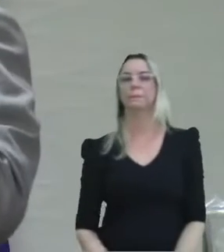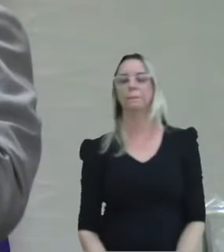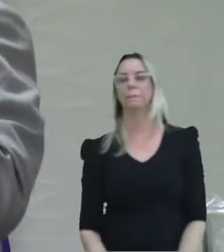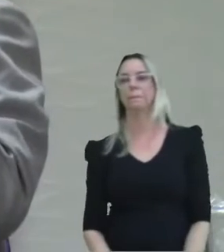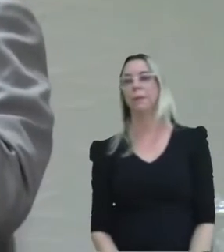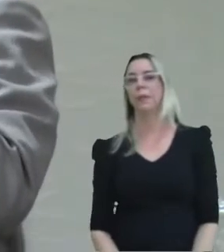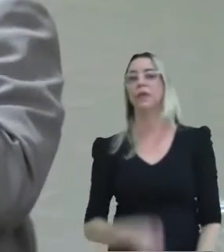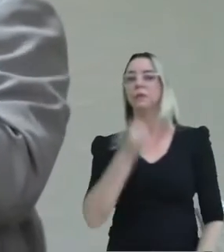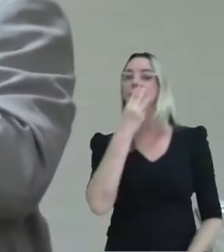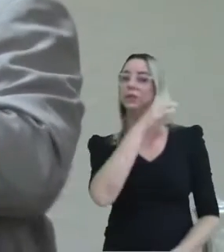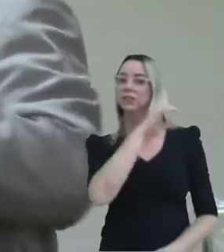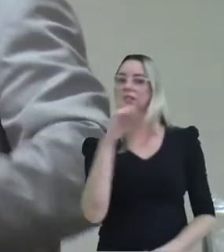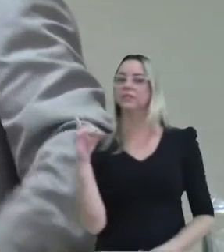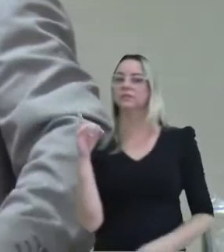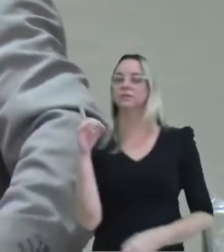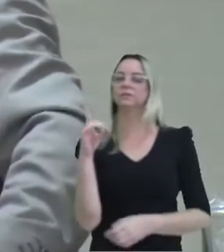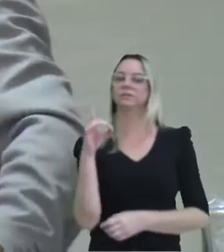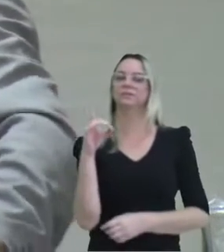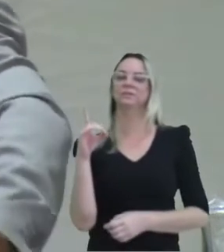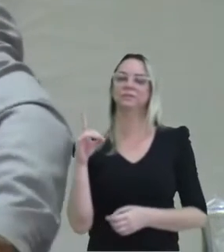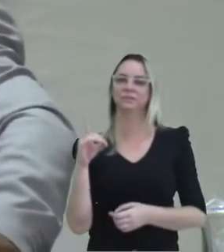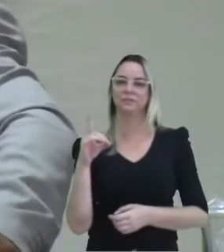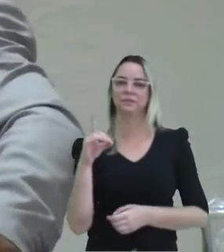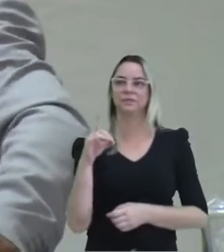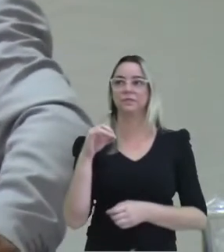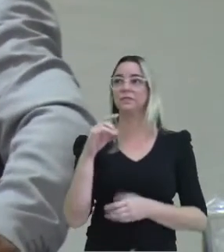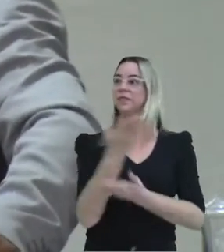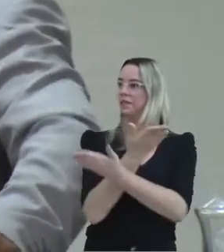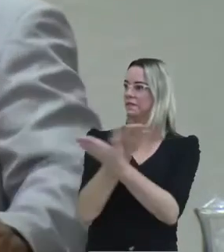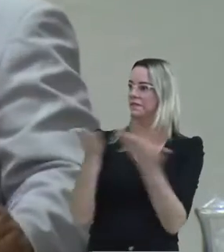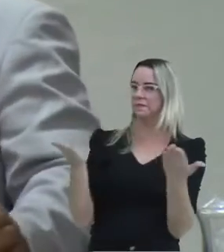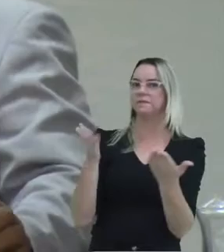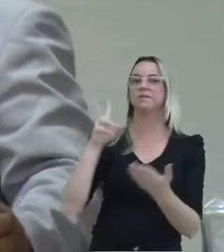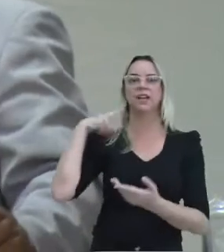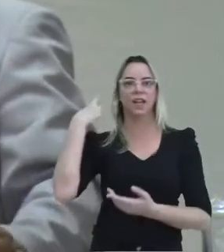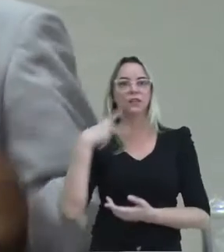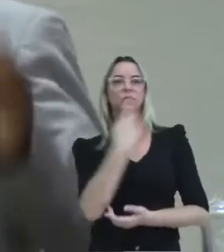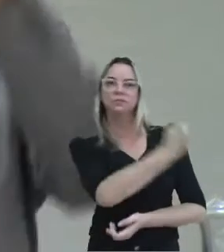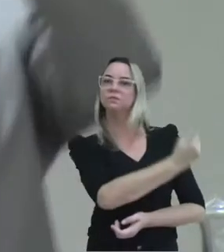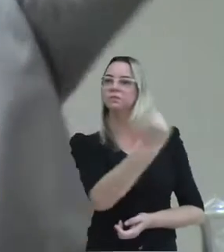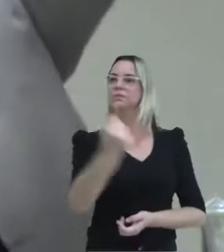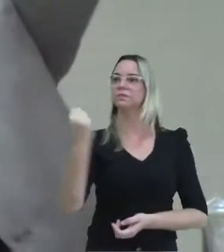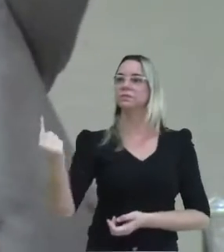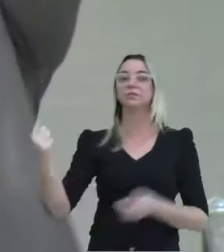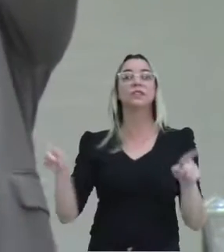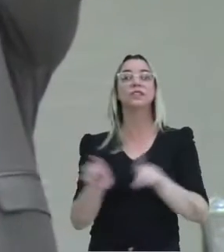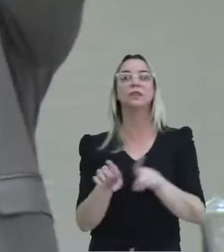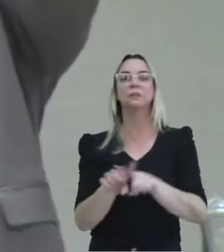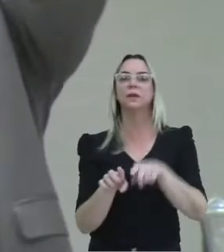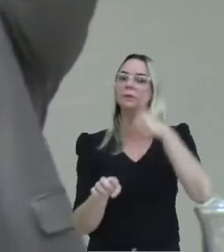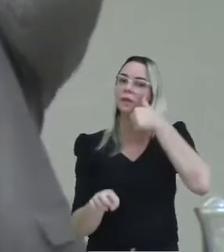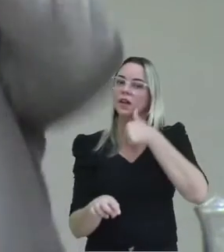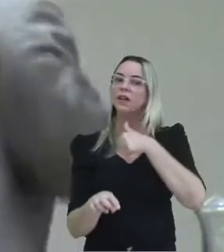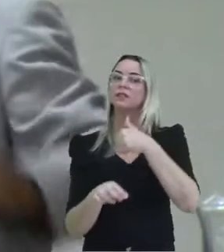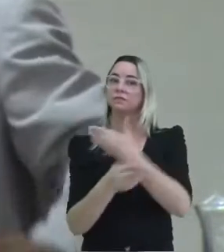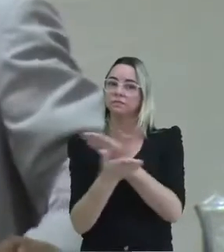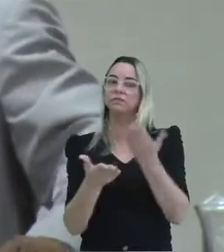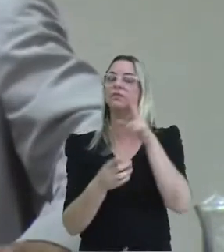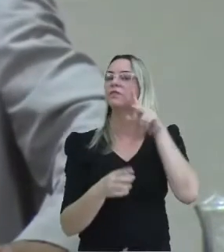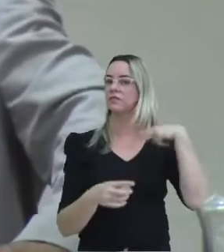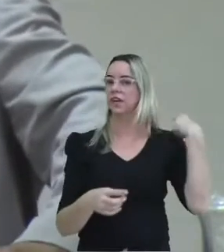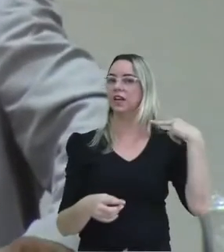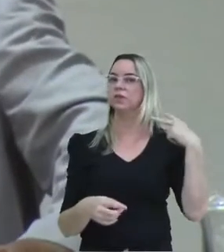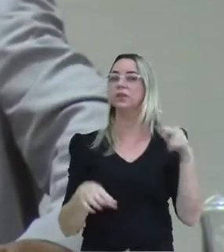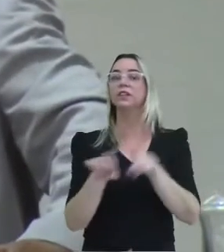um bom dia aos senhores vereadores, às senhoras vereadoras, a todos que